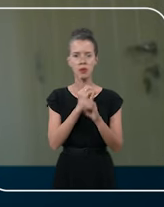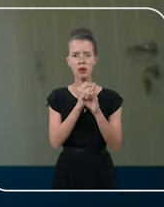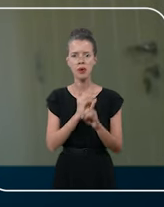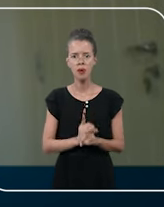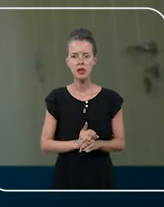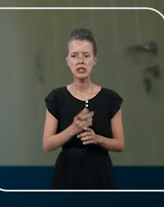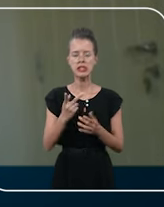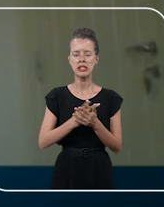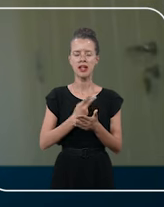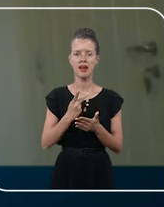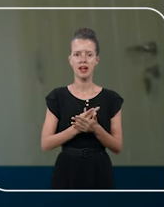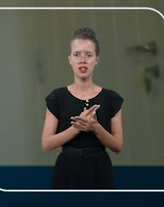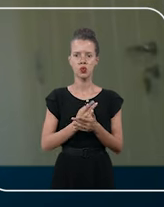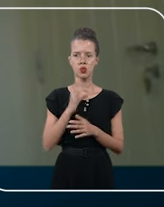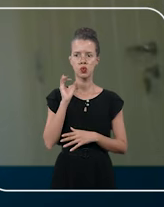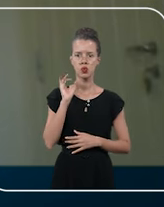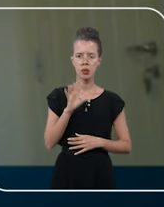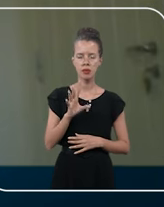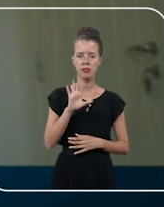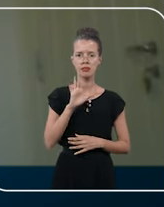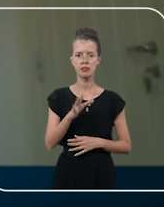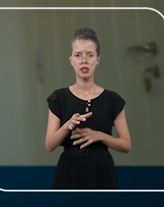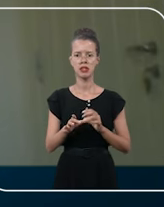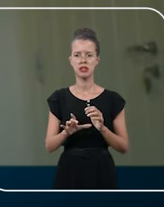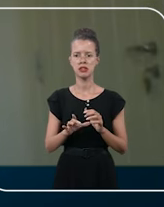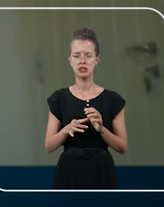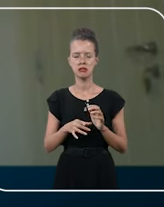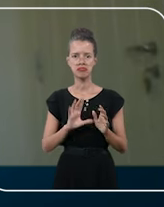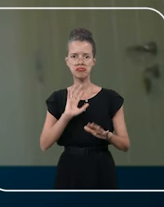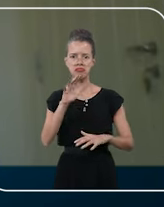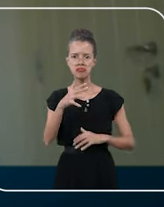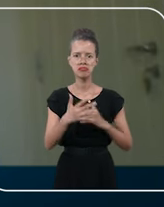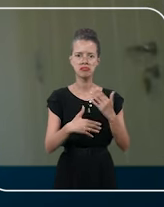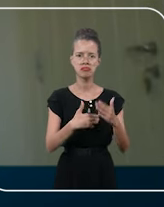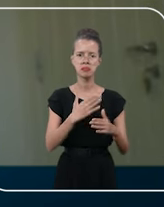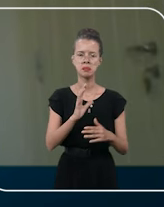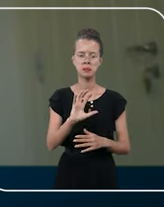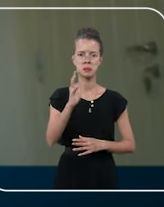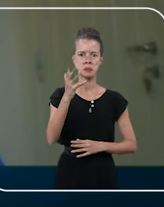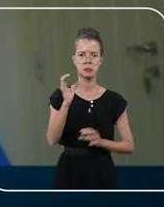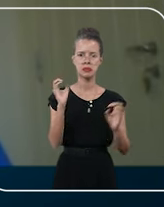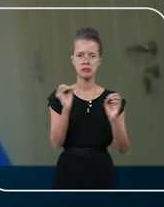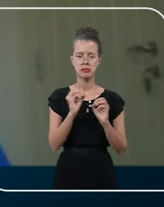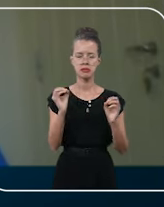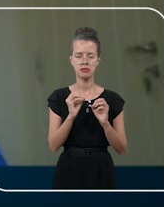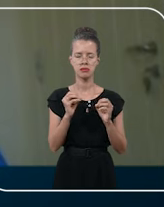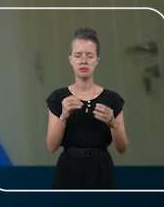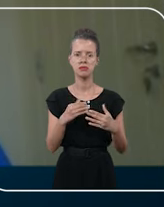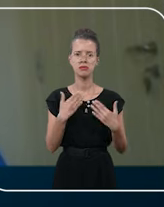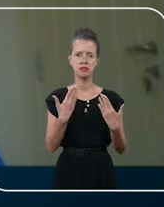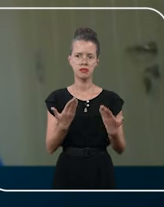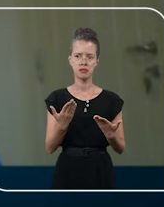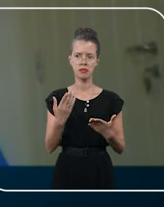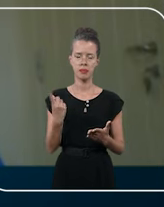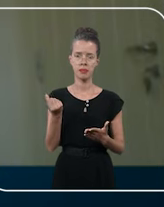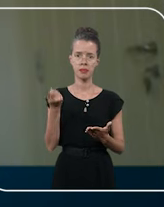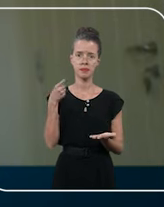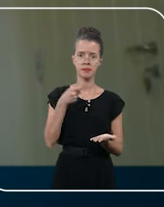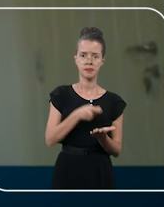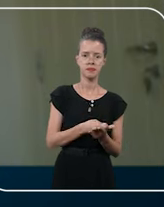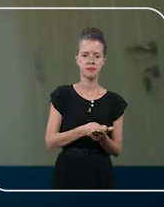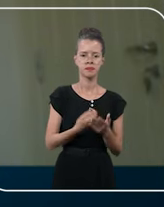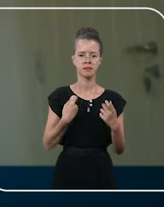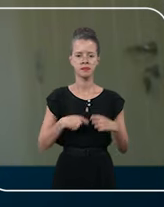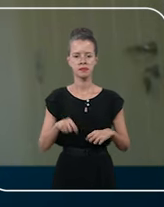só, se não houve nenhum tipo de desdobramento, nós não podemos falar em indenização, né? Não quer dizer que não